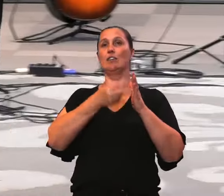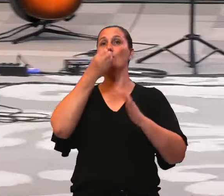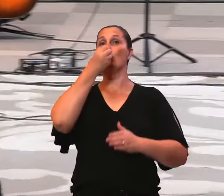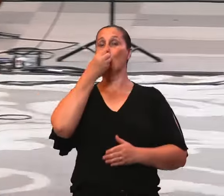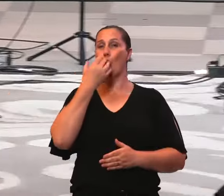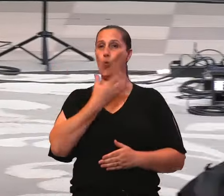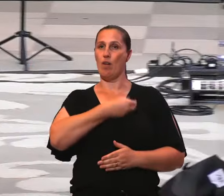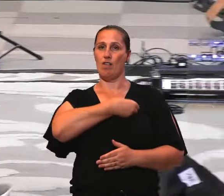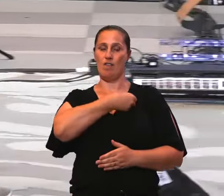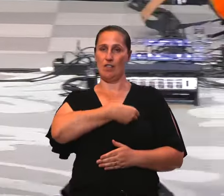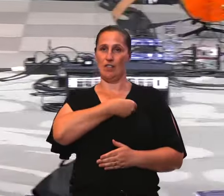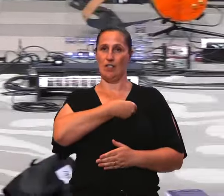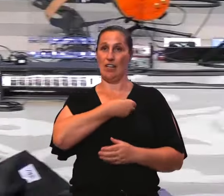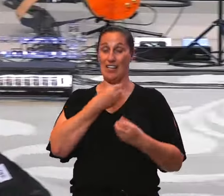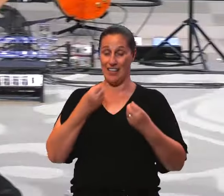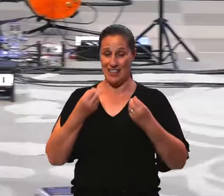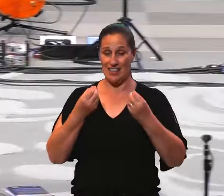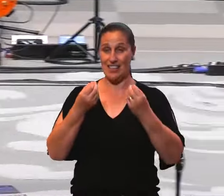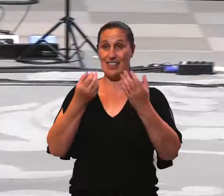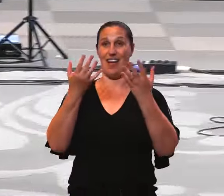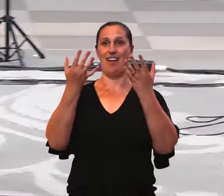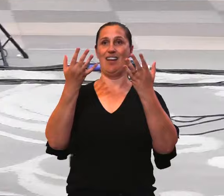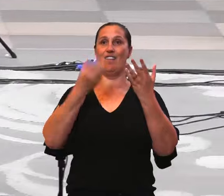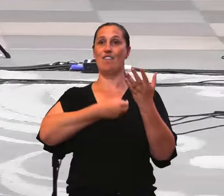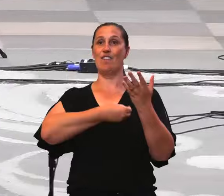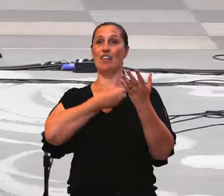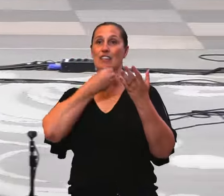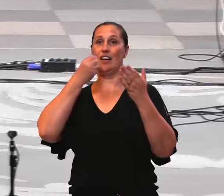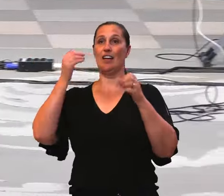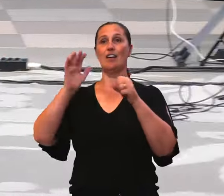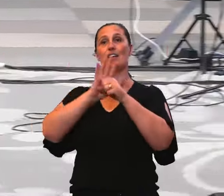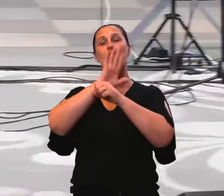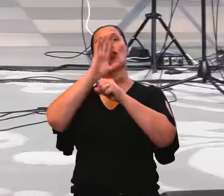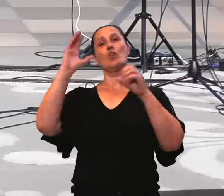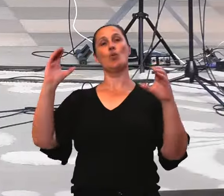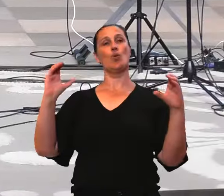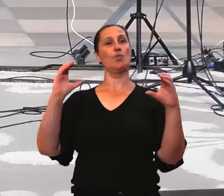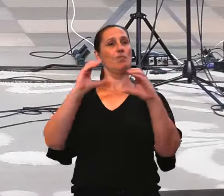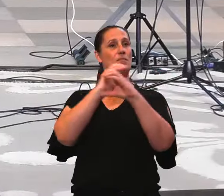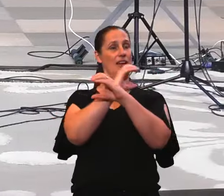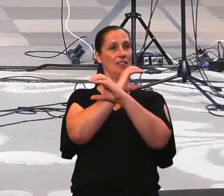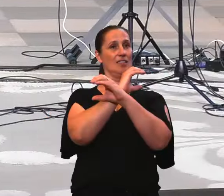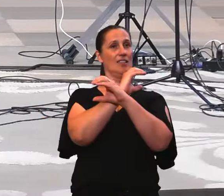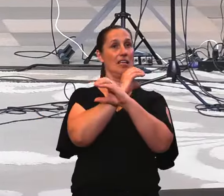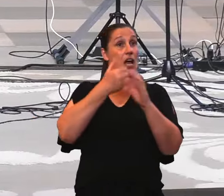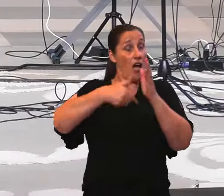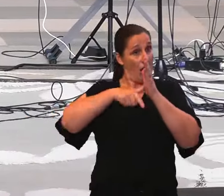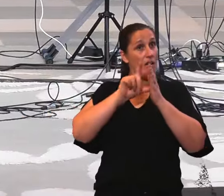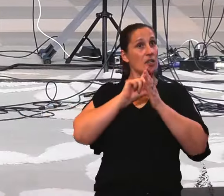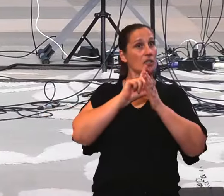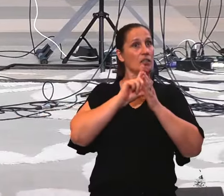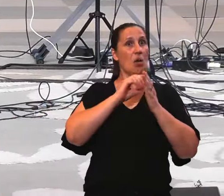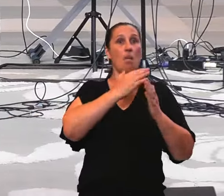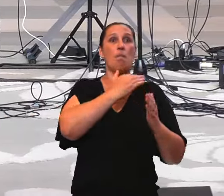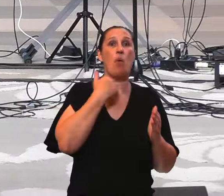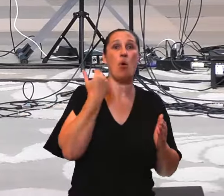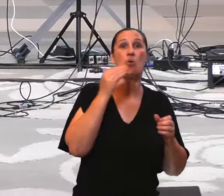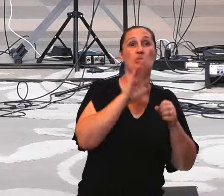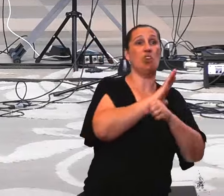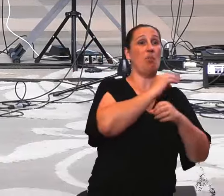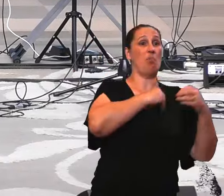ele dá vida e vida em abundância Antes eu era um morto um bobo que